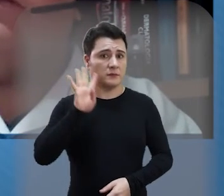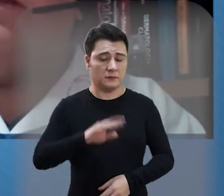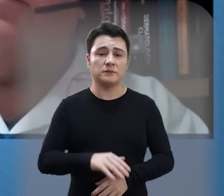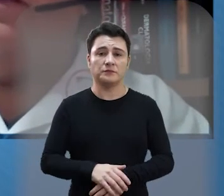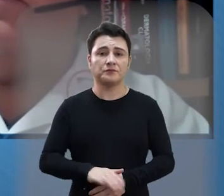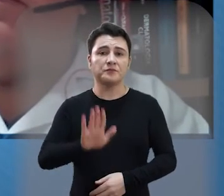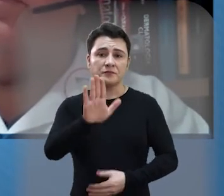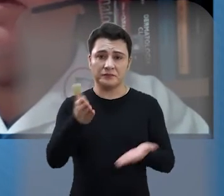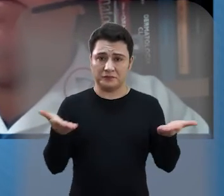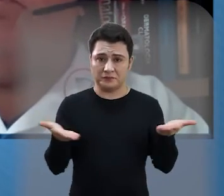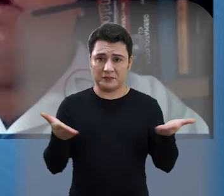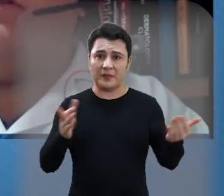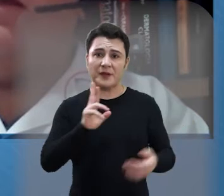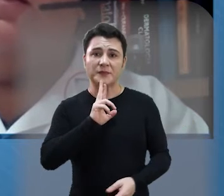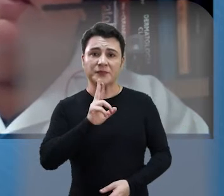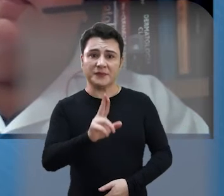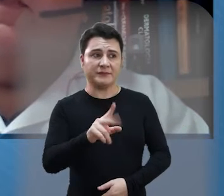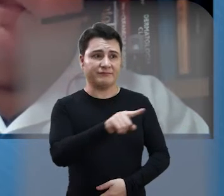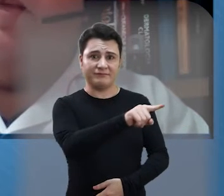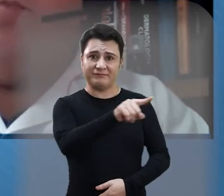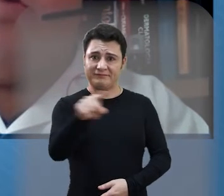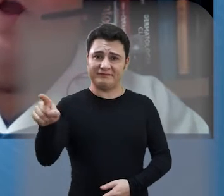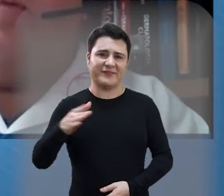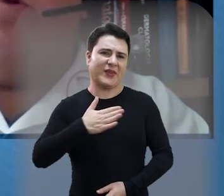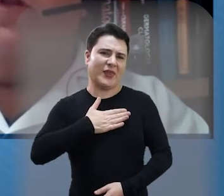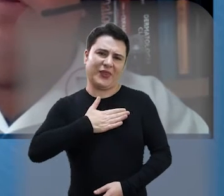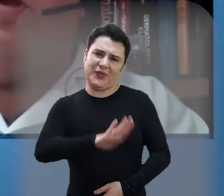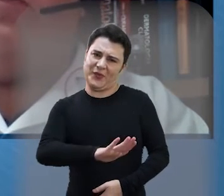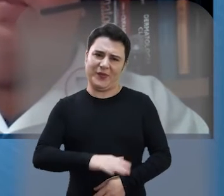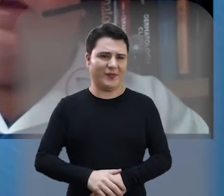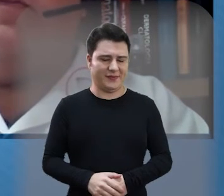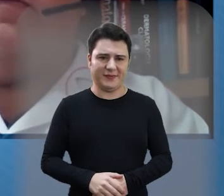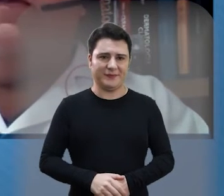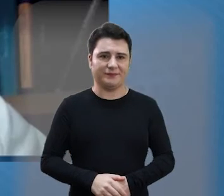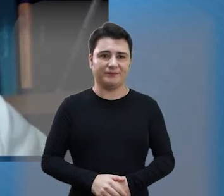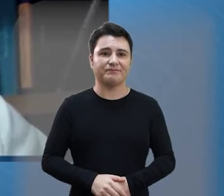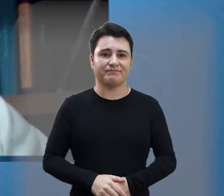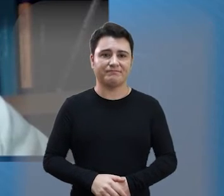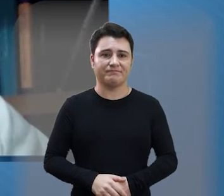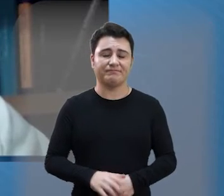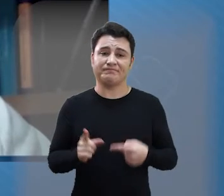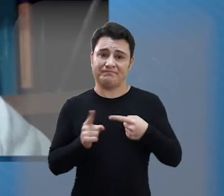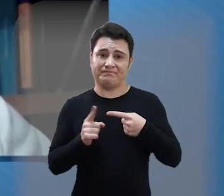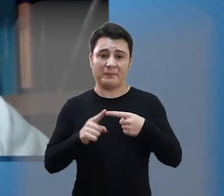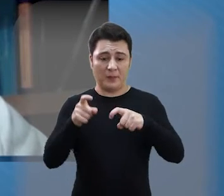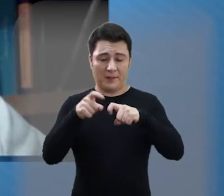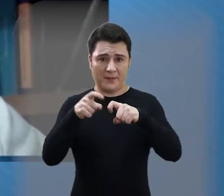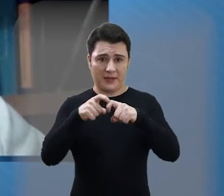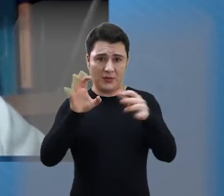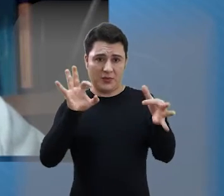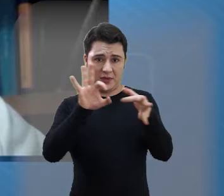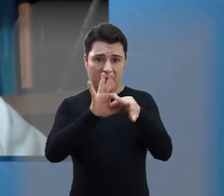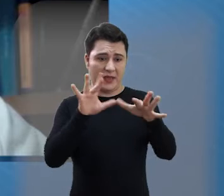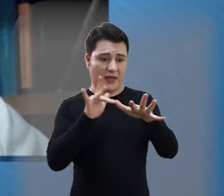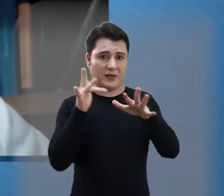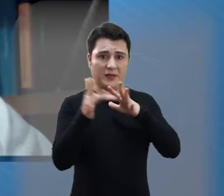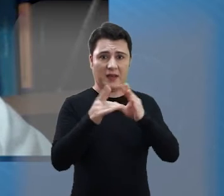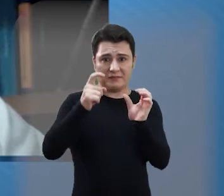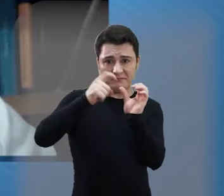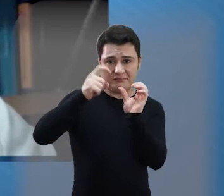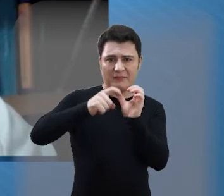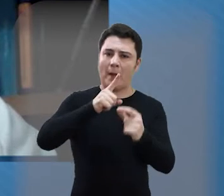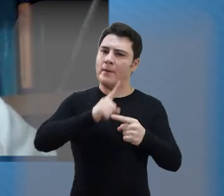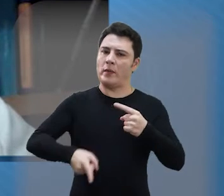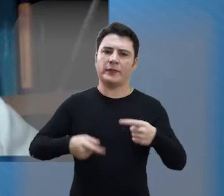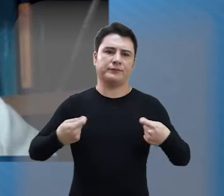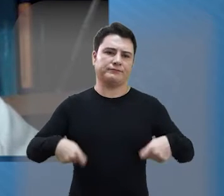pergunta interessante, e assim, eu vou até decepcionar muita gente, mas, primeiro, eu acho que médico devia ser proibido